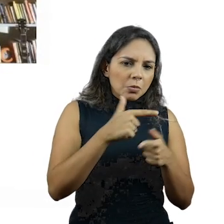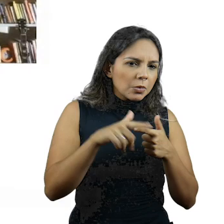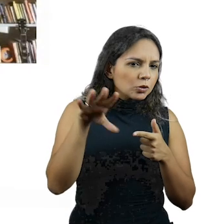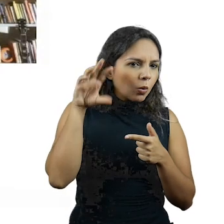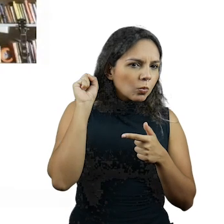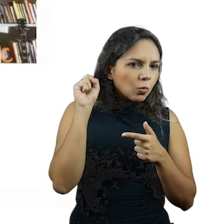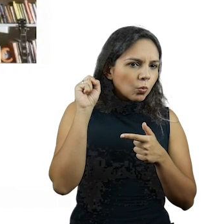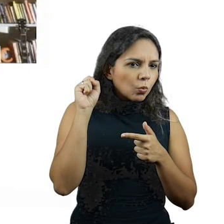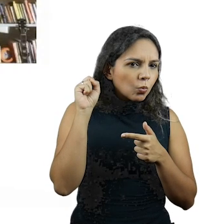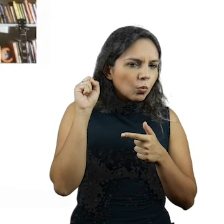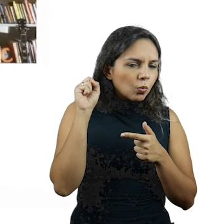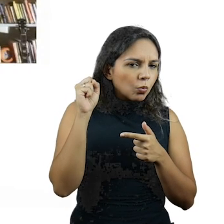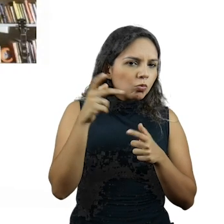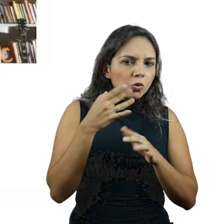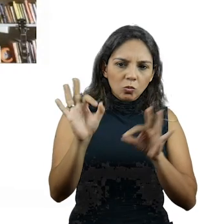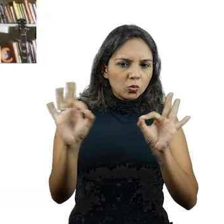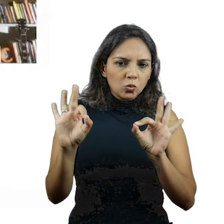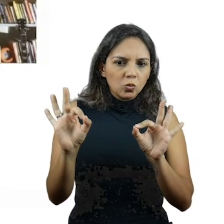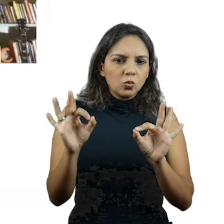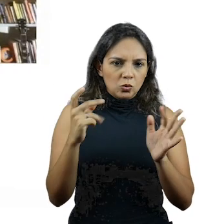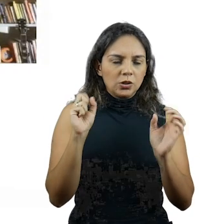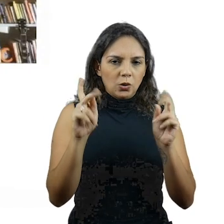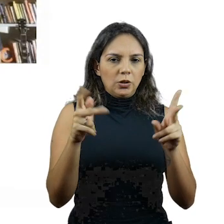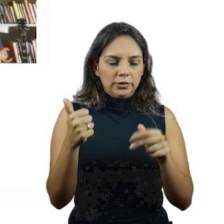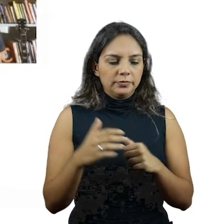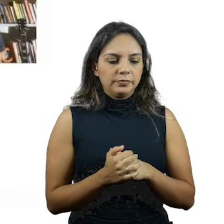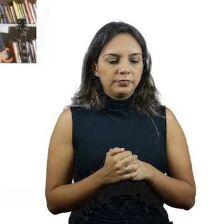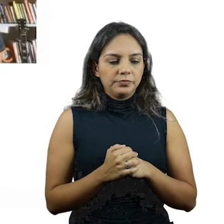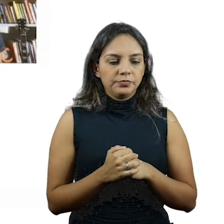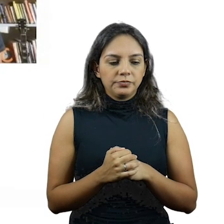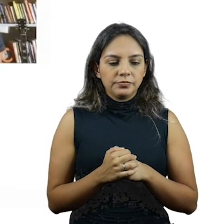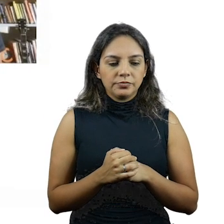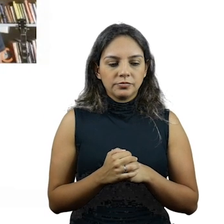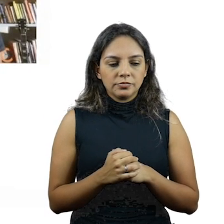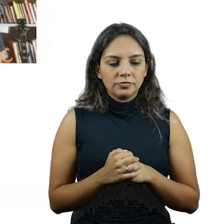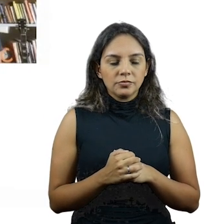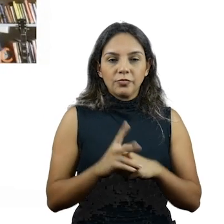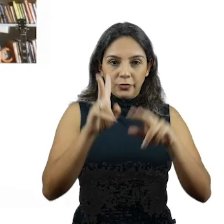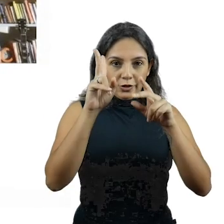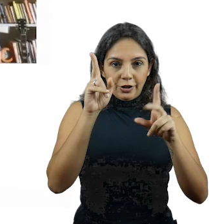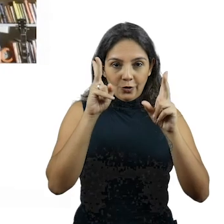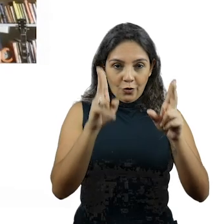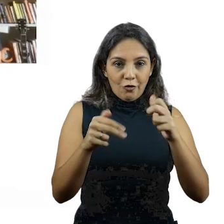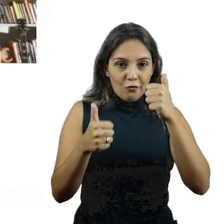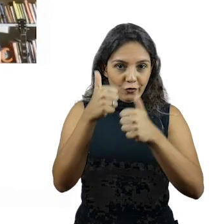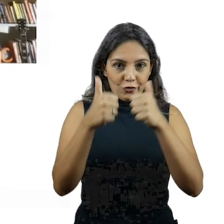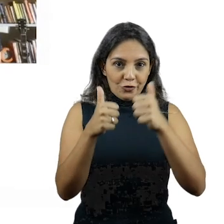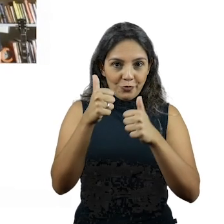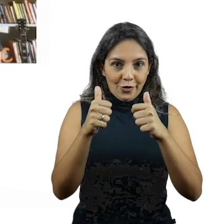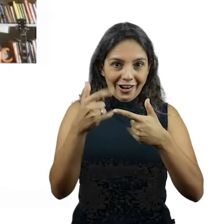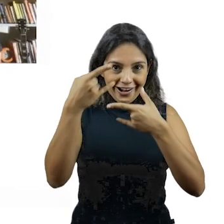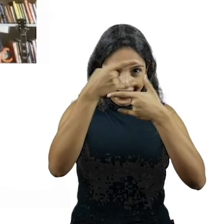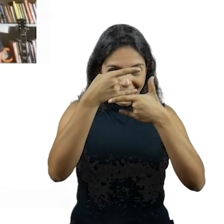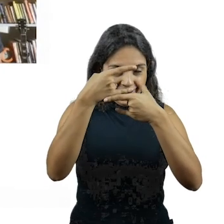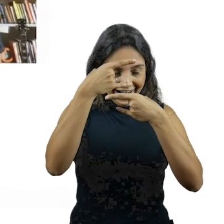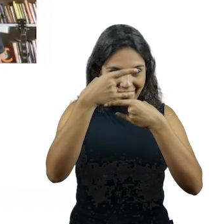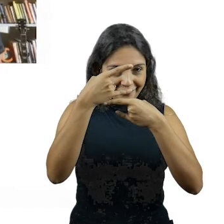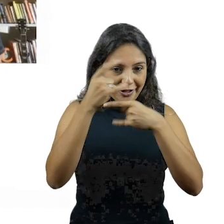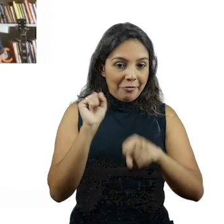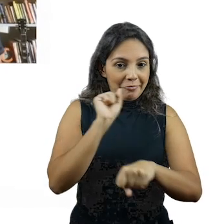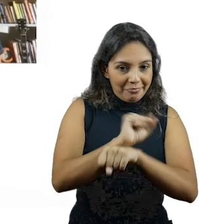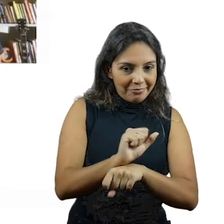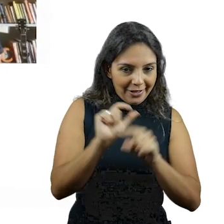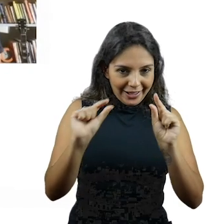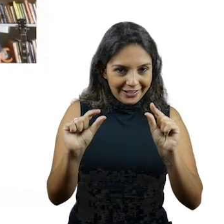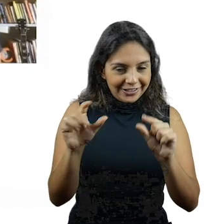Não? Tudo certinho? Beleza, parada, é que nem futebol. A live é assim, gente. Às vezes tem que dar uma parada técnica, vai